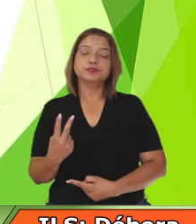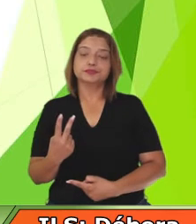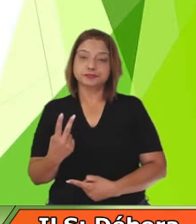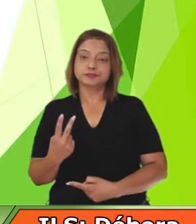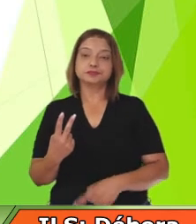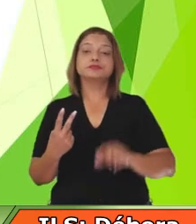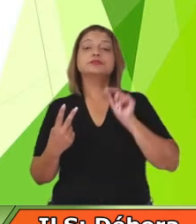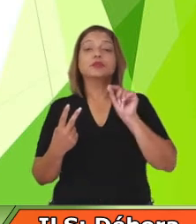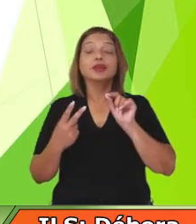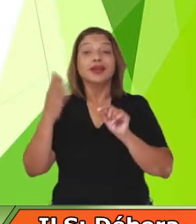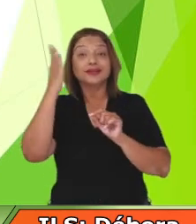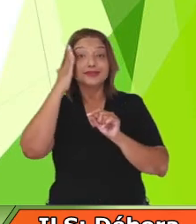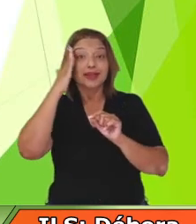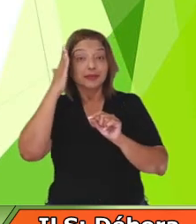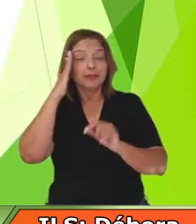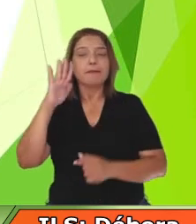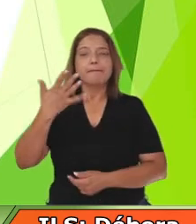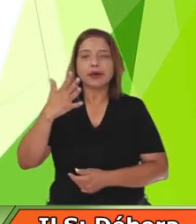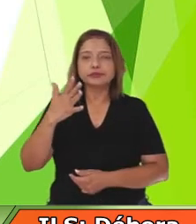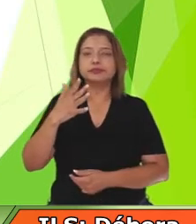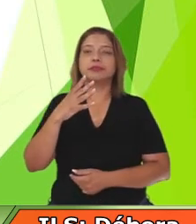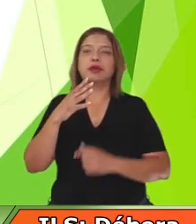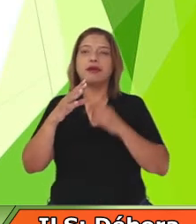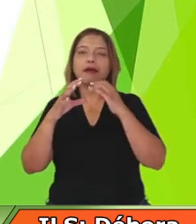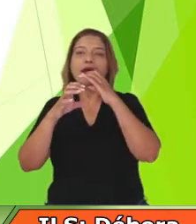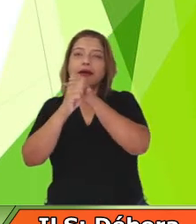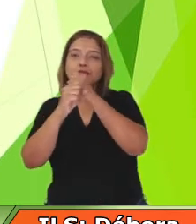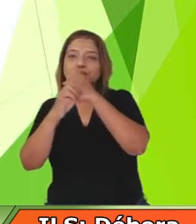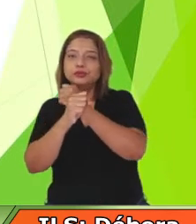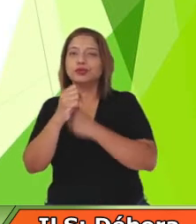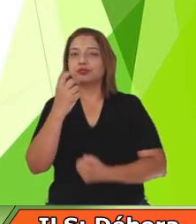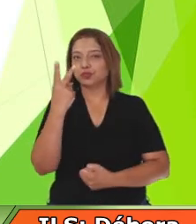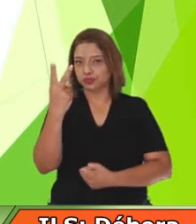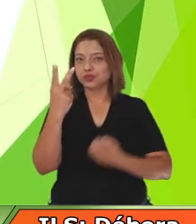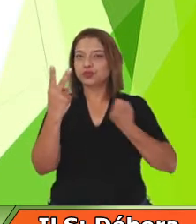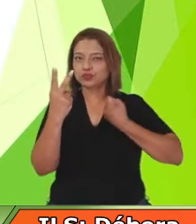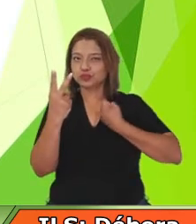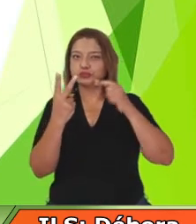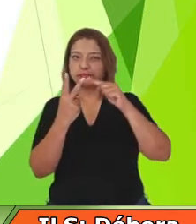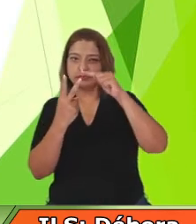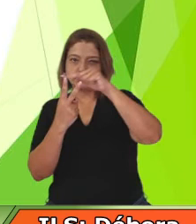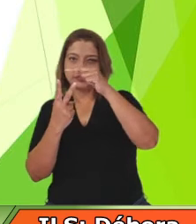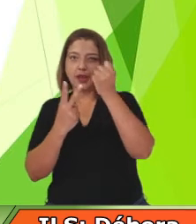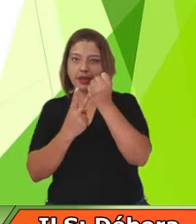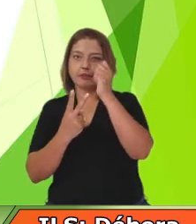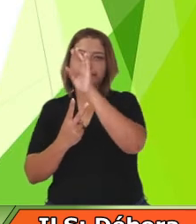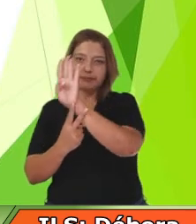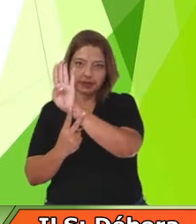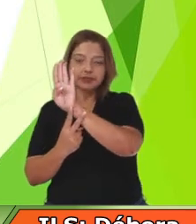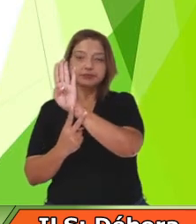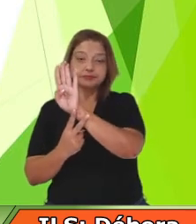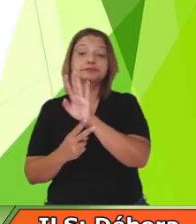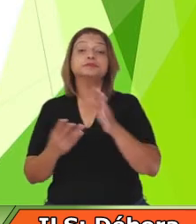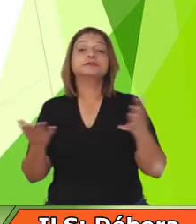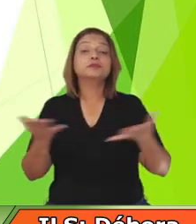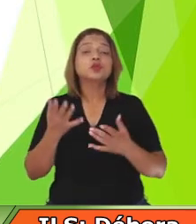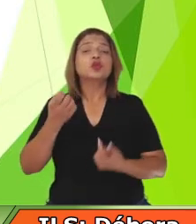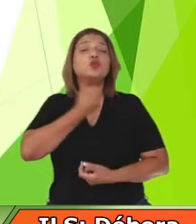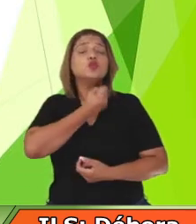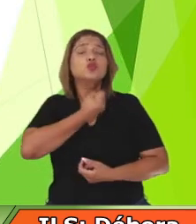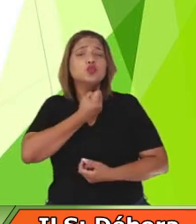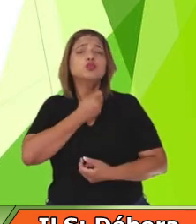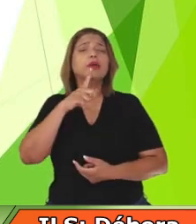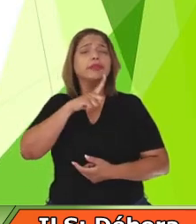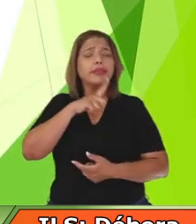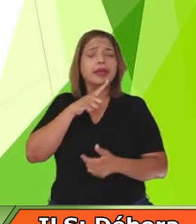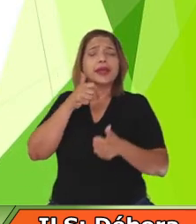seja, a média desses dois valores. Sendo que, quanto mais próximos forem A